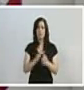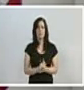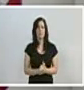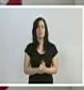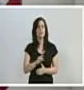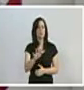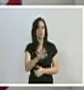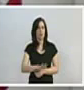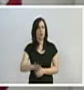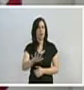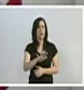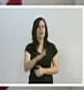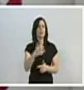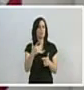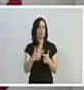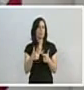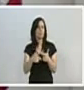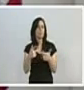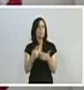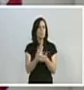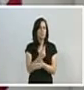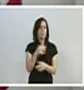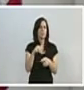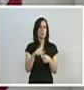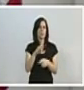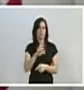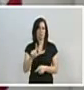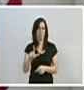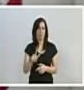são as áreas irregulares do município de Blumenau.